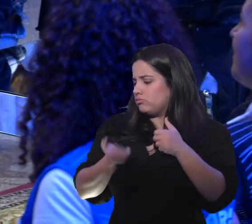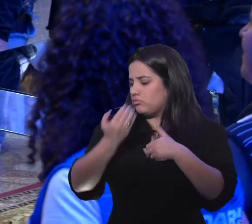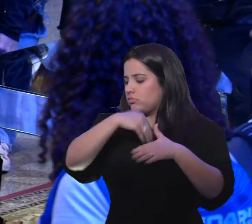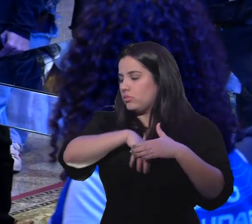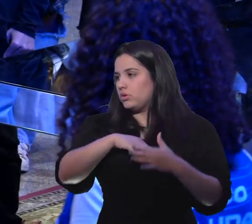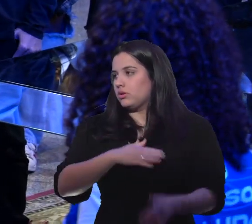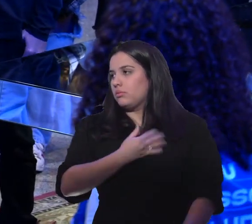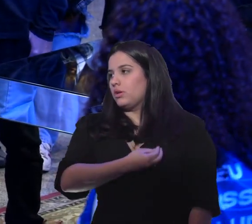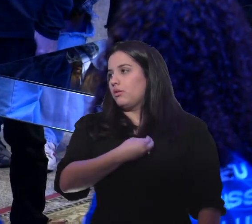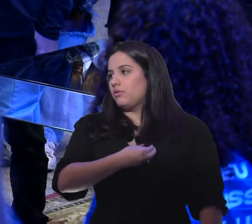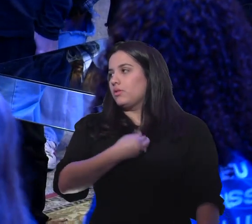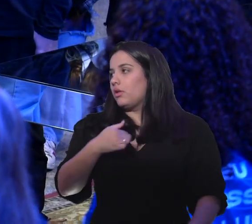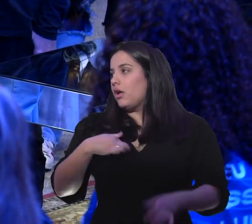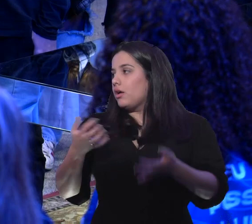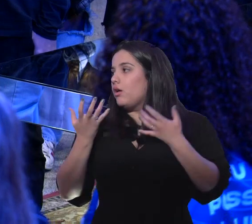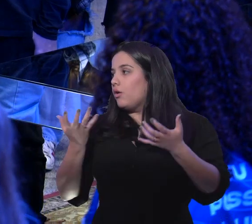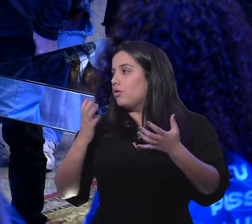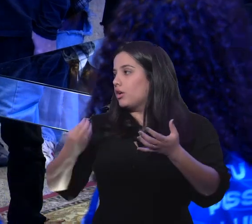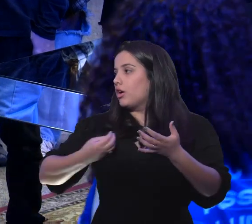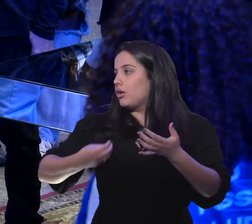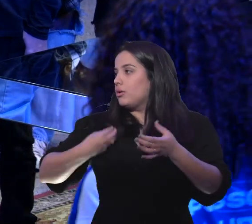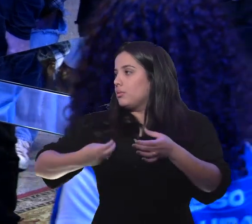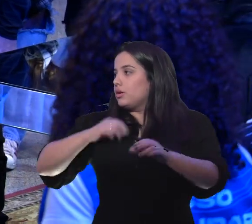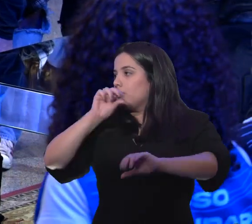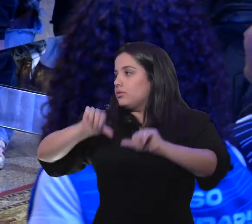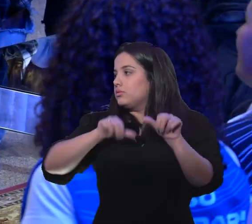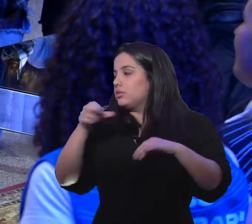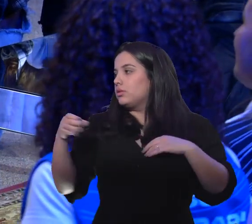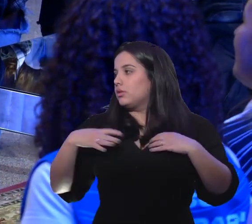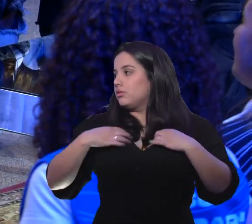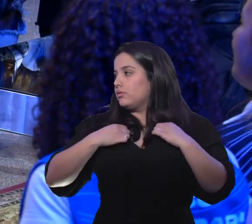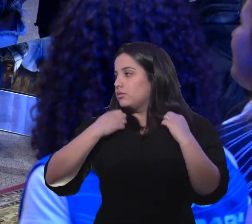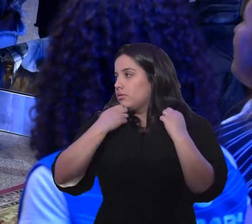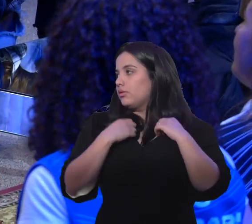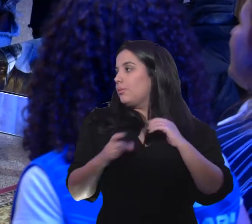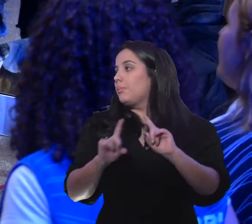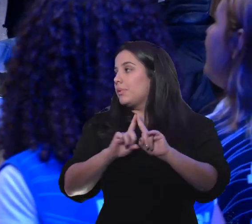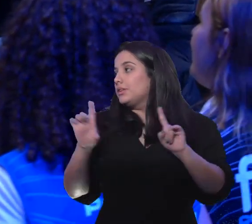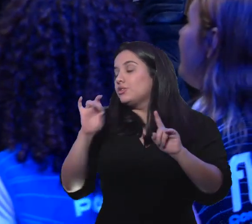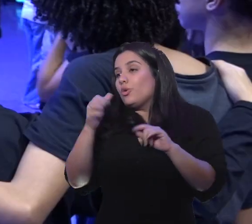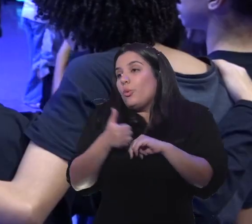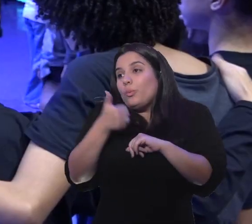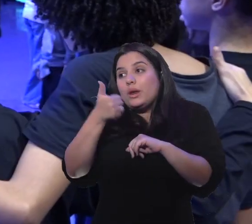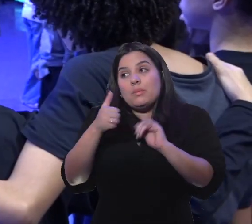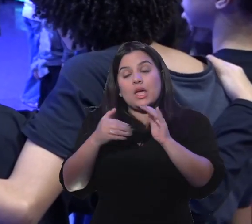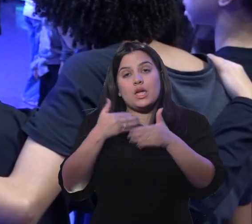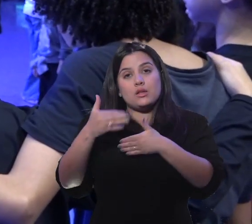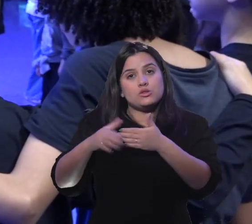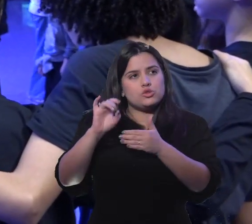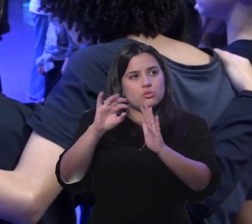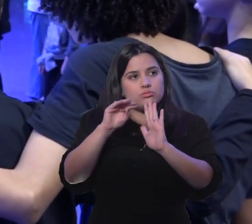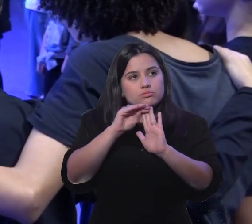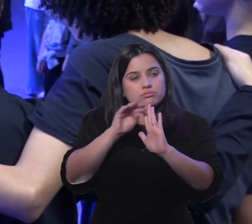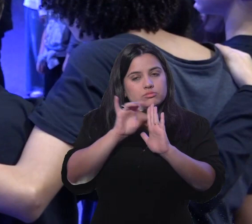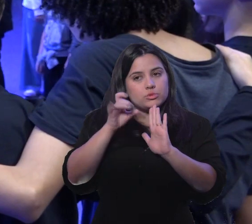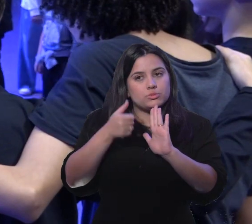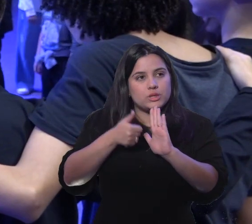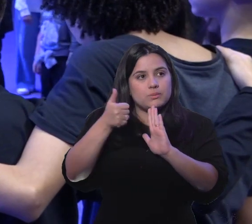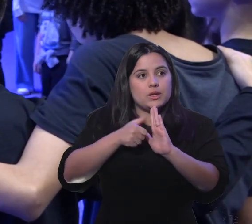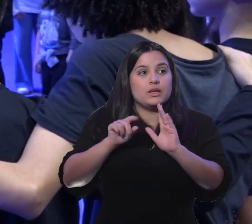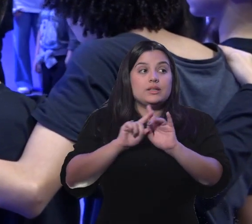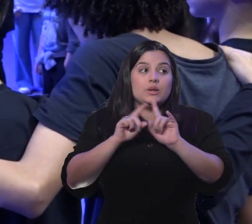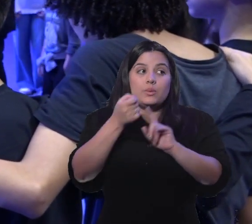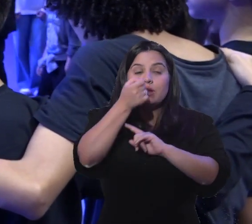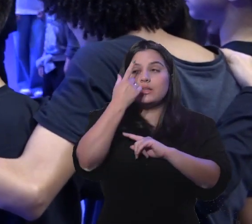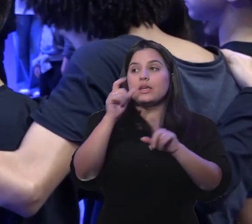uma vida nova, eu quero viver a vida eterna contigo. Só que esse é só o primeiro passo. Então, a nossa ideia aqui é que vocês